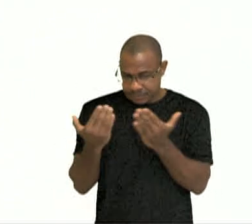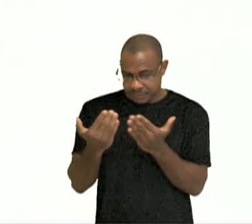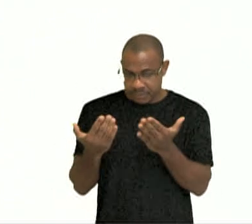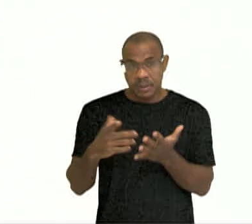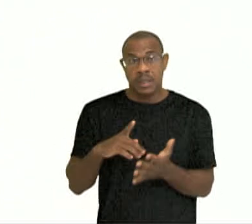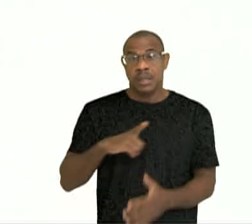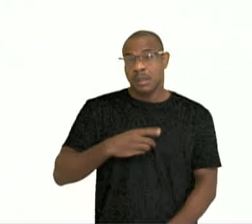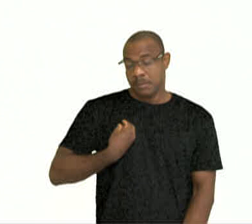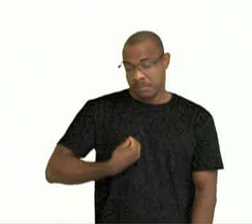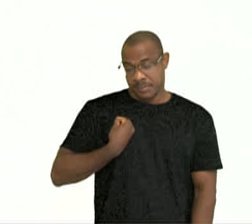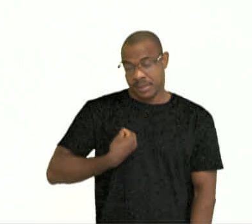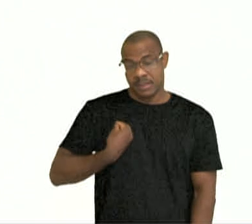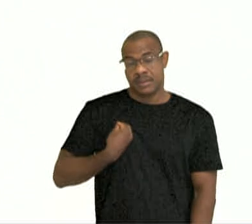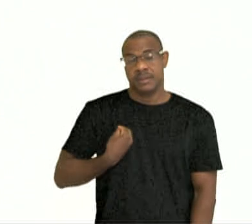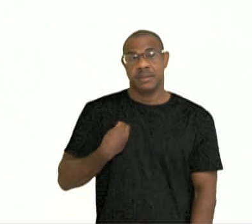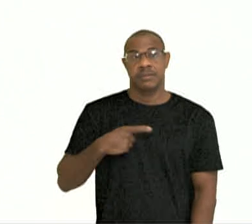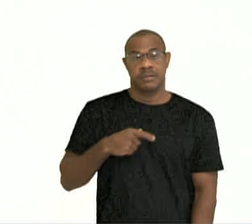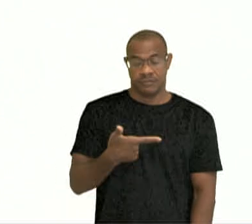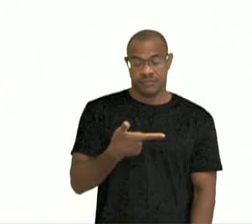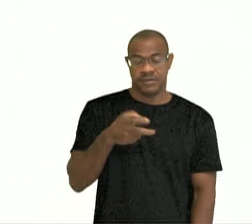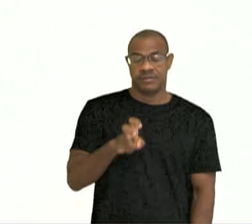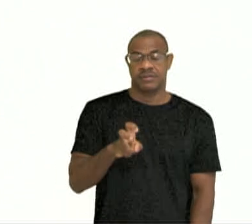compareceram aos locais de prova